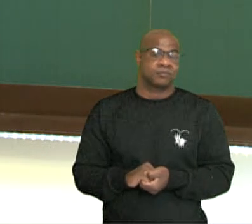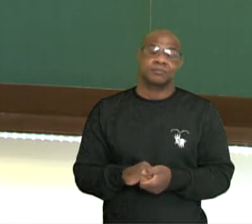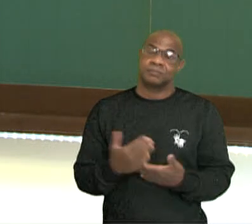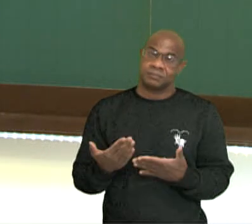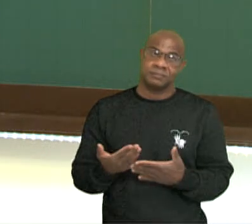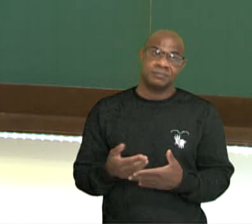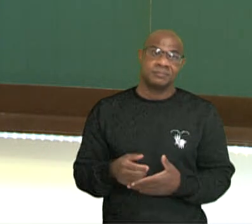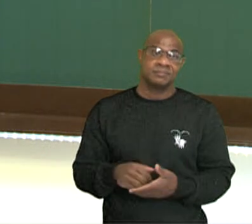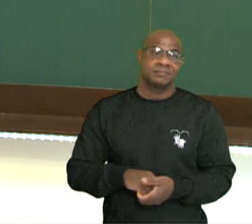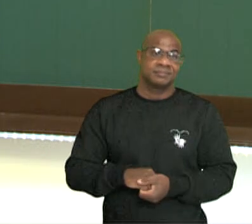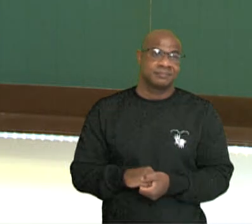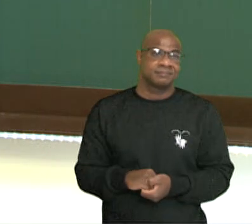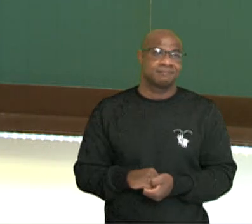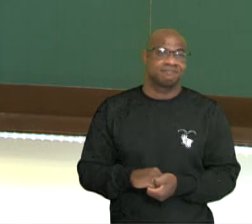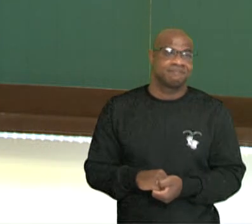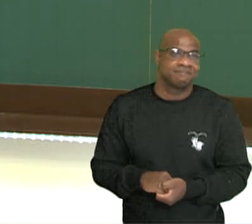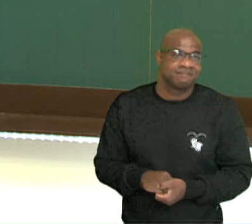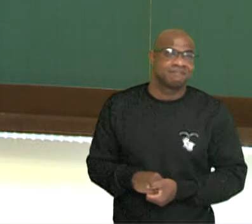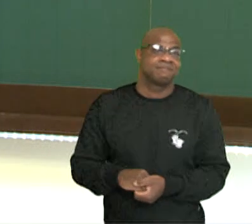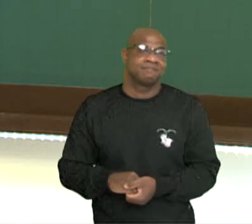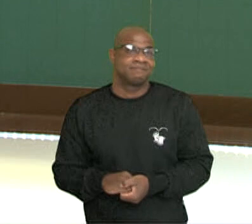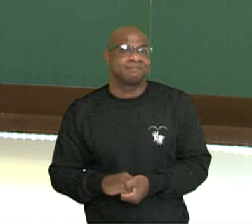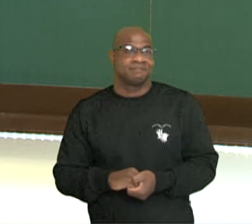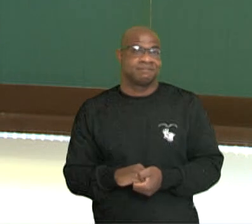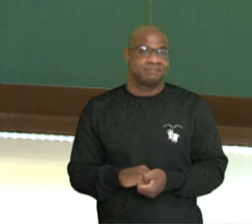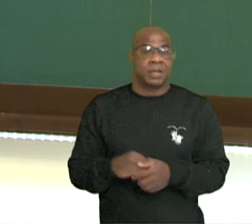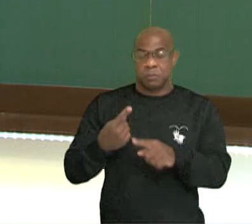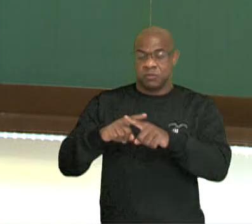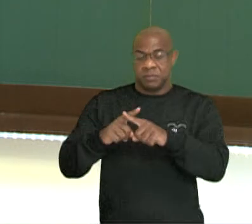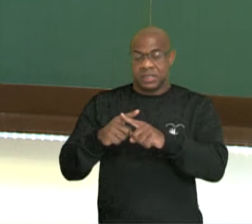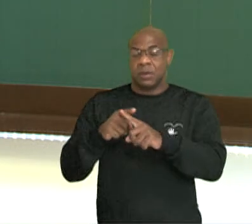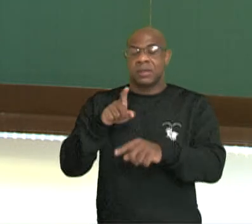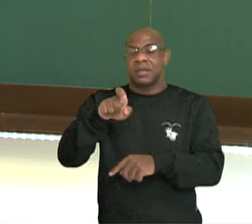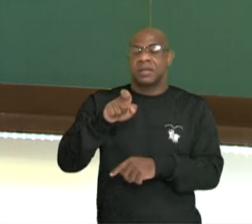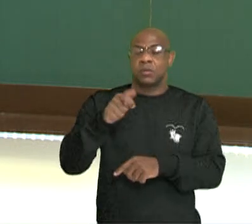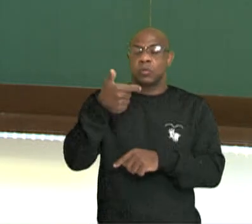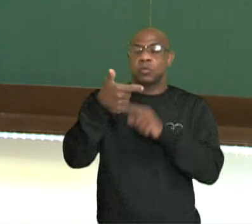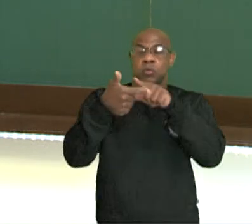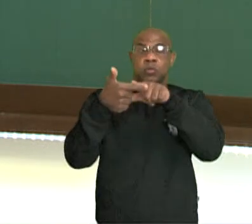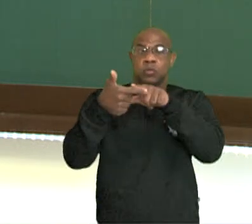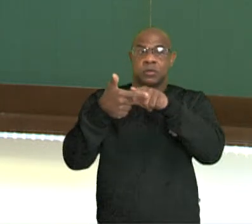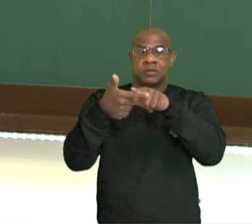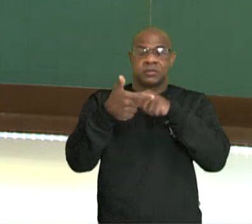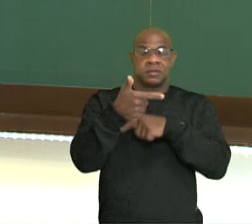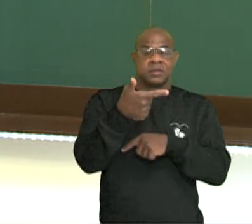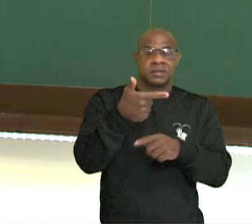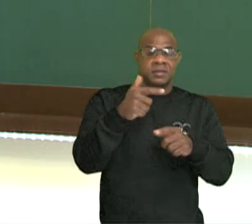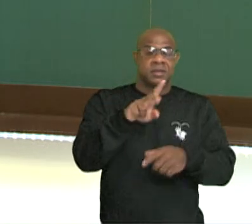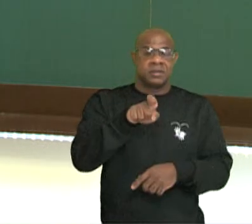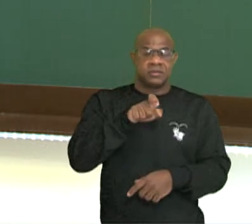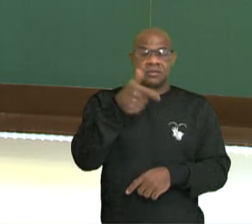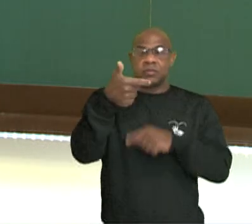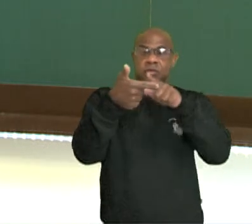mesma base, repete a base, soma o expoente. X à quarta, ok? Ia dar na mesma.